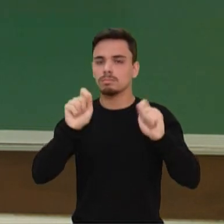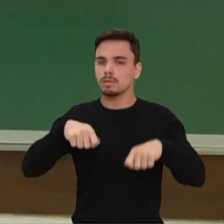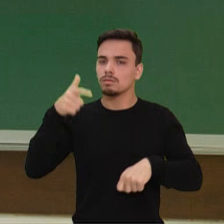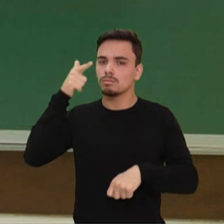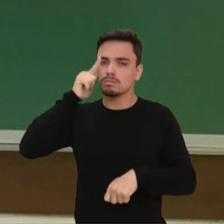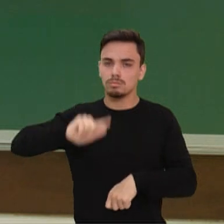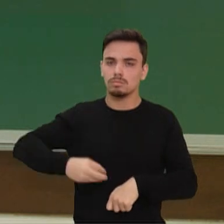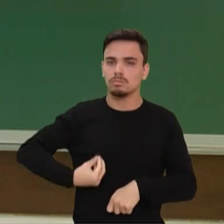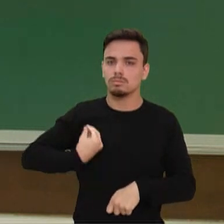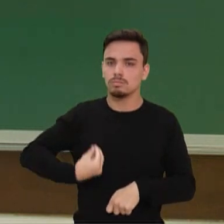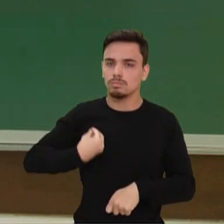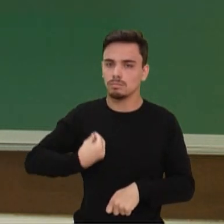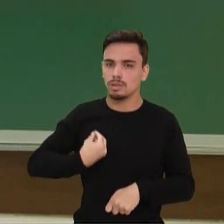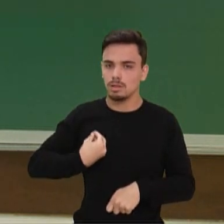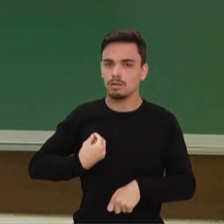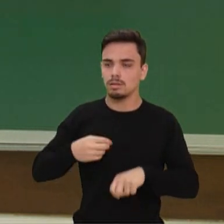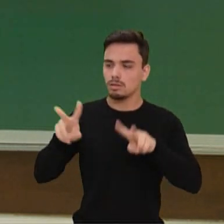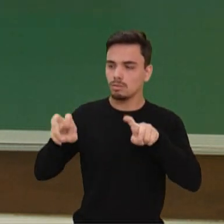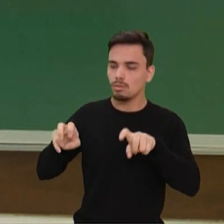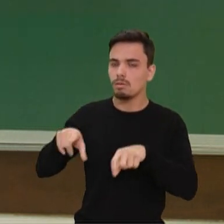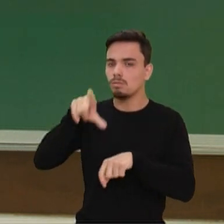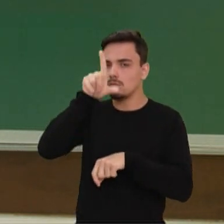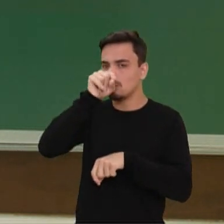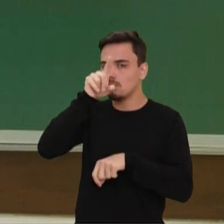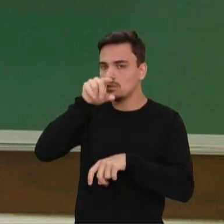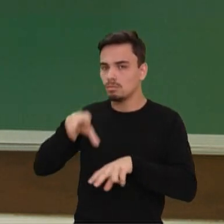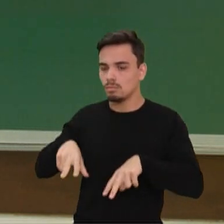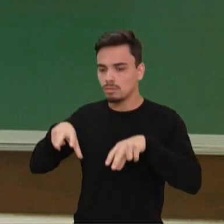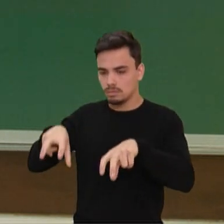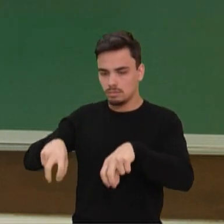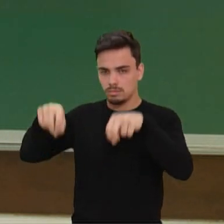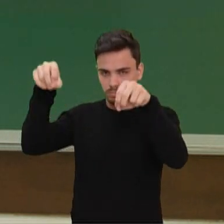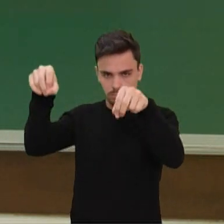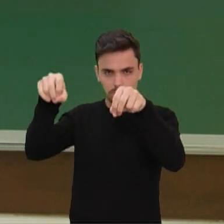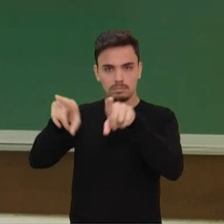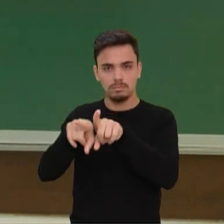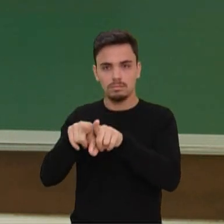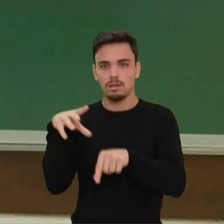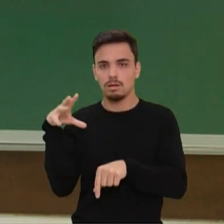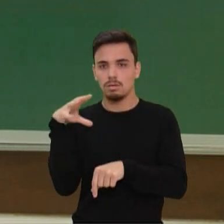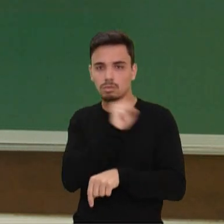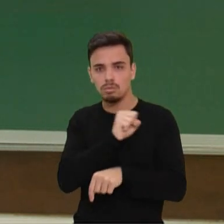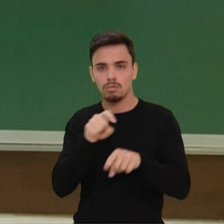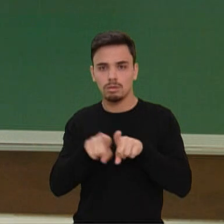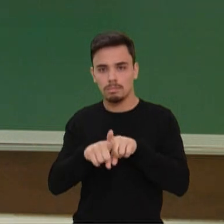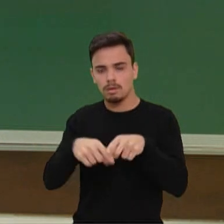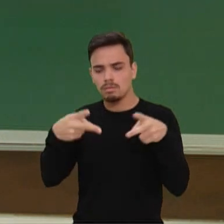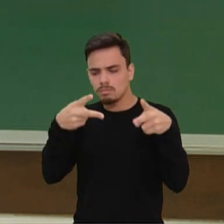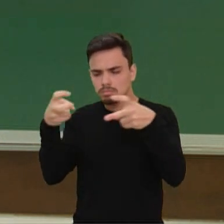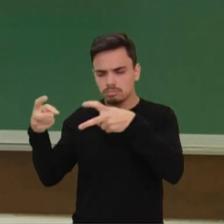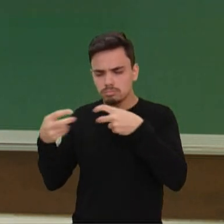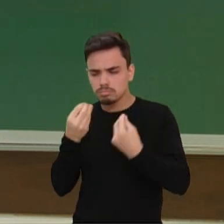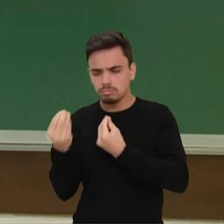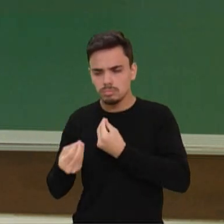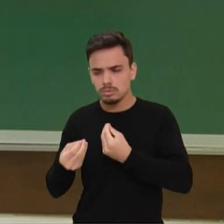da sua existência, como a águia tem a sua velocidade, a sua visão muito aguçada para dar conta da sua existência,